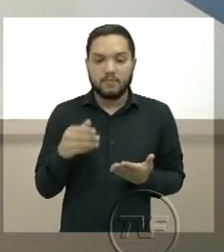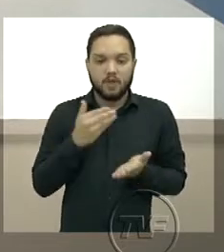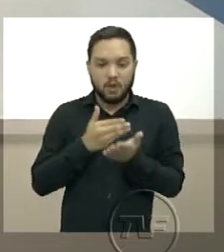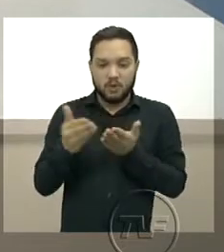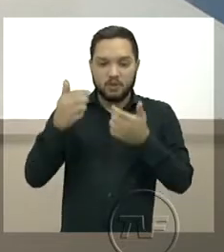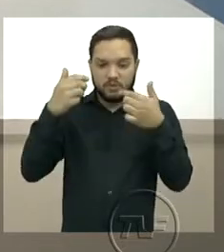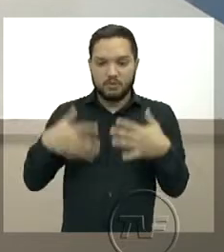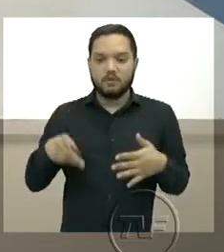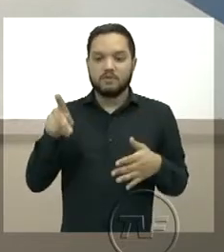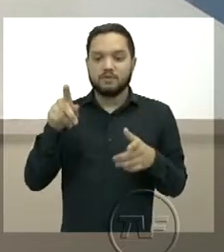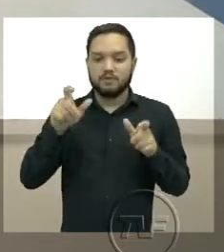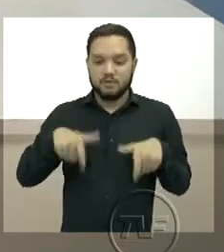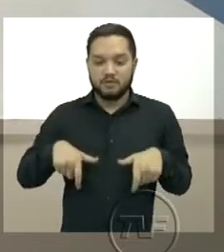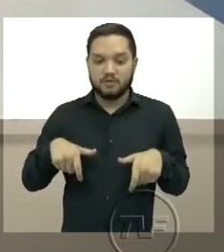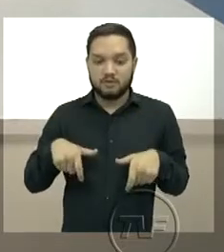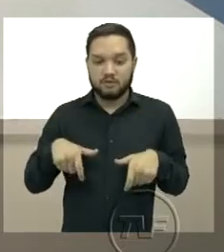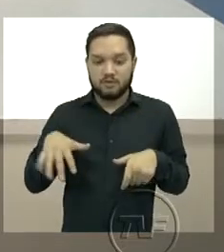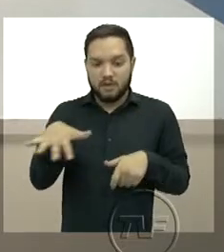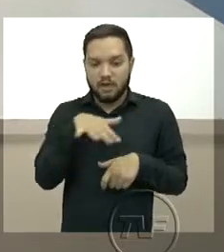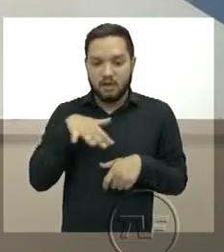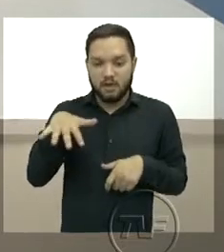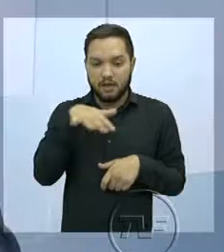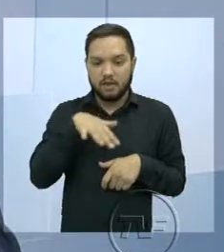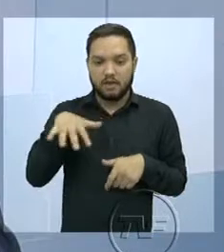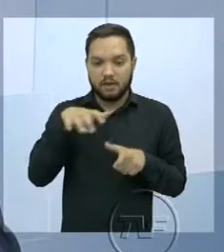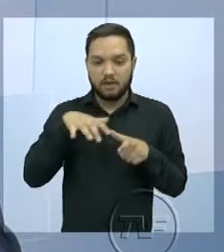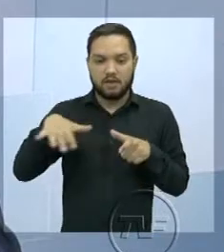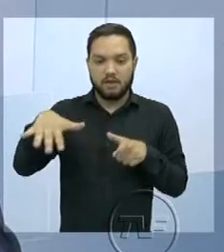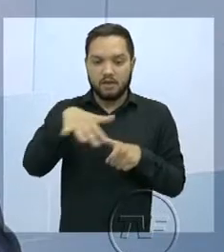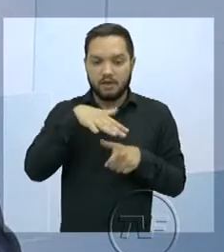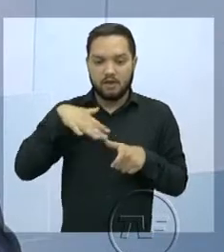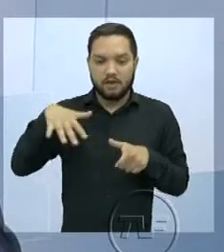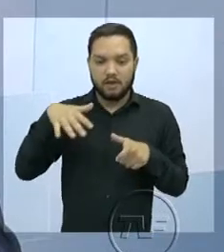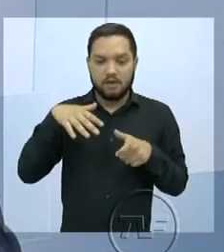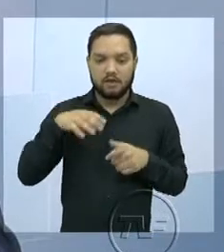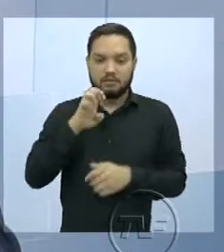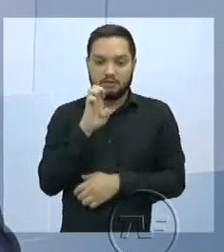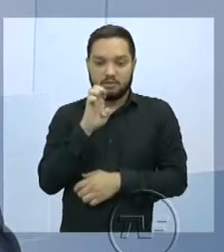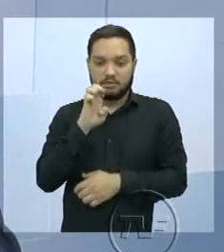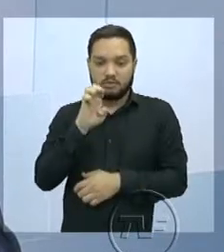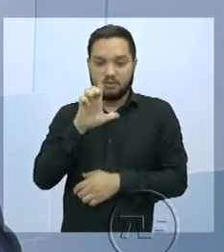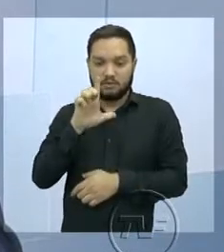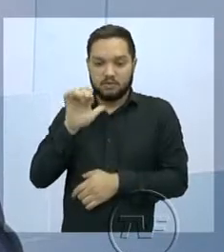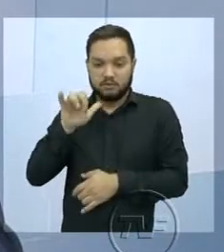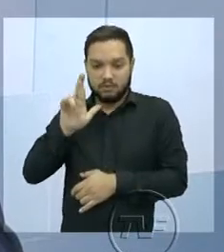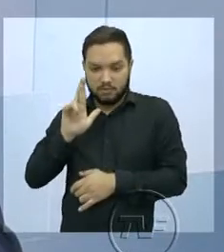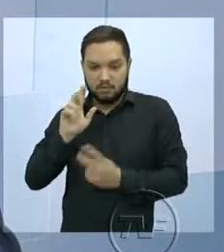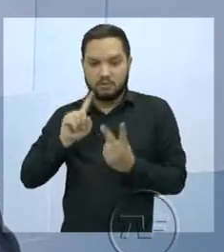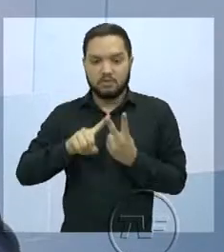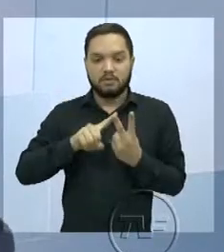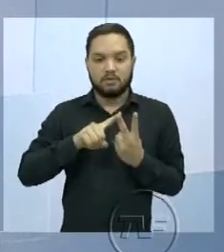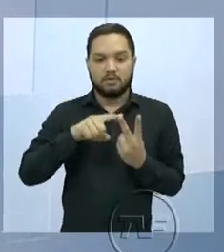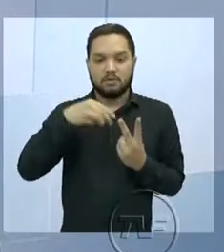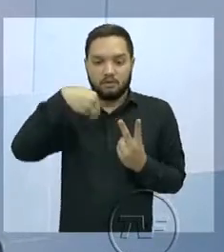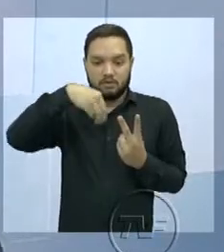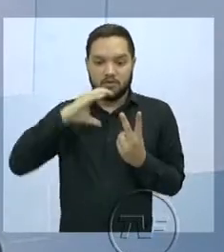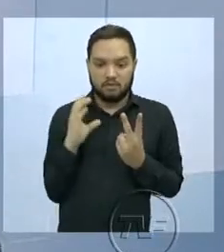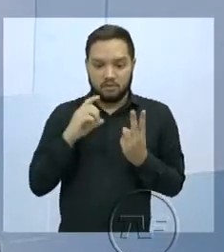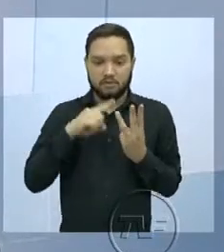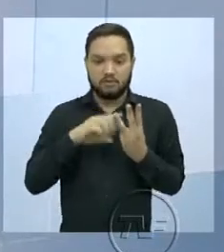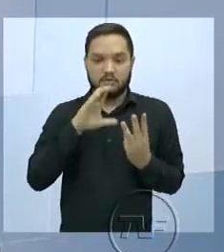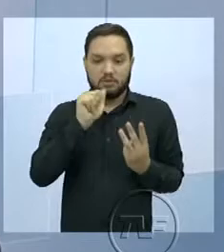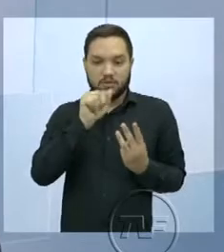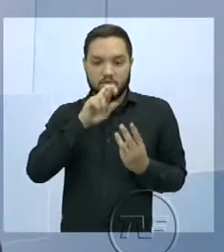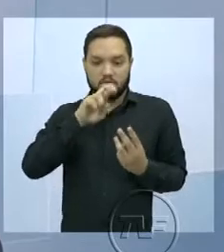falou da sua origem, o senhor é daquela área ali do grande bairro Heller, ali, isso, Monte Castelo, daquela área ali,